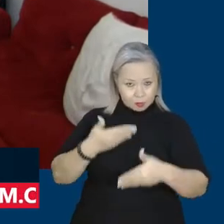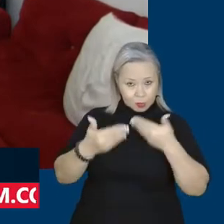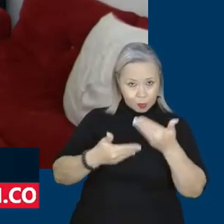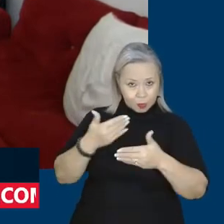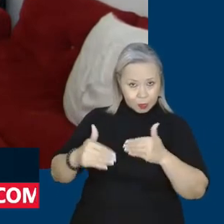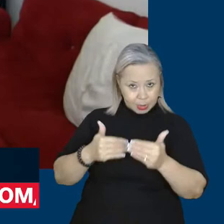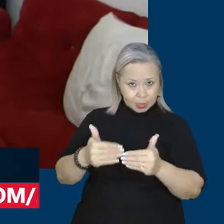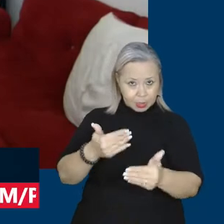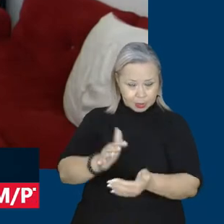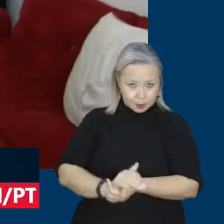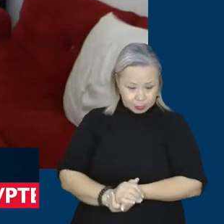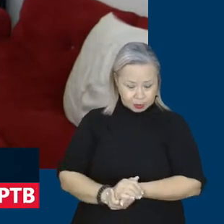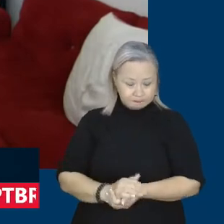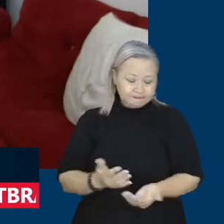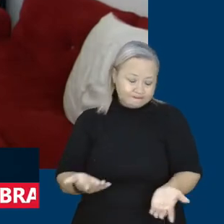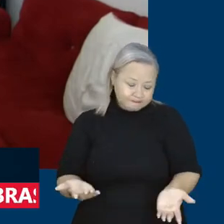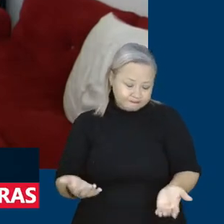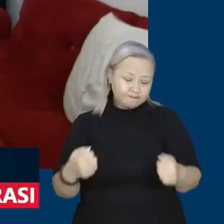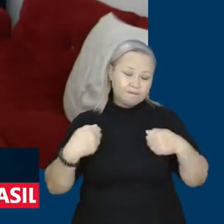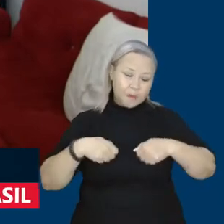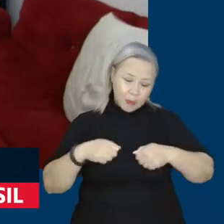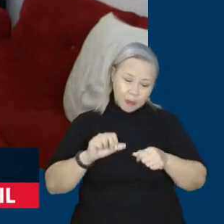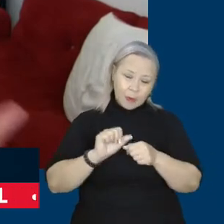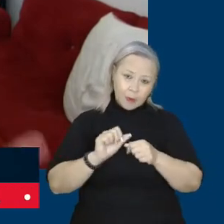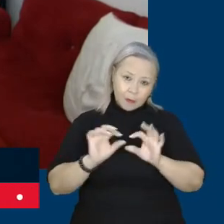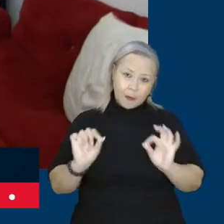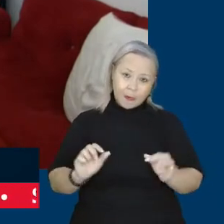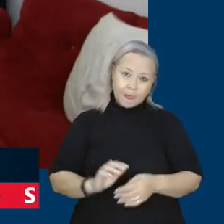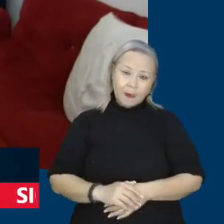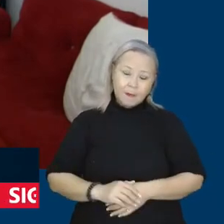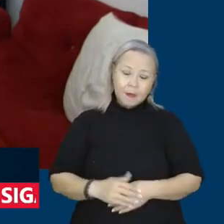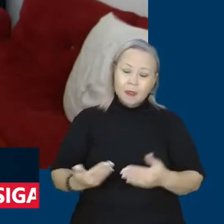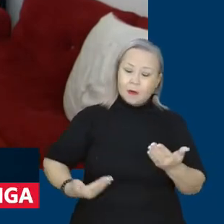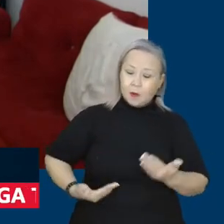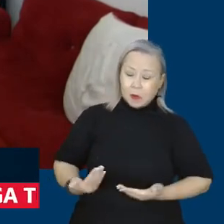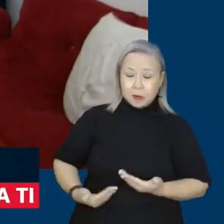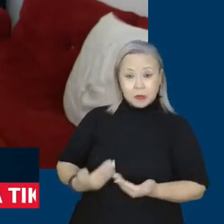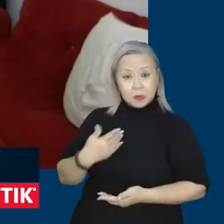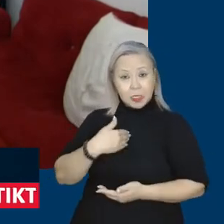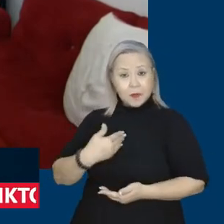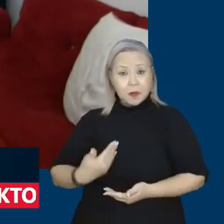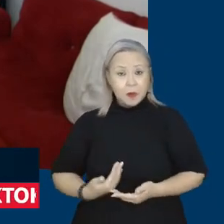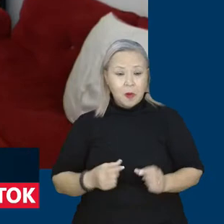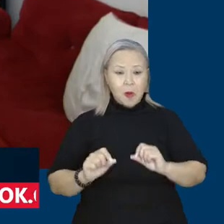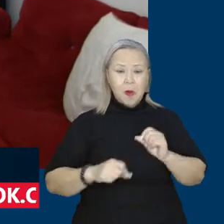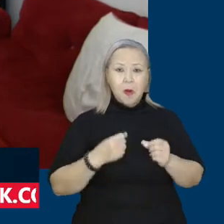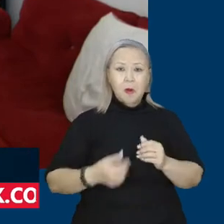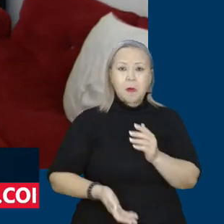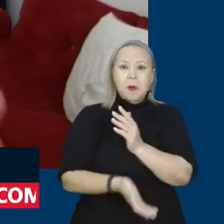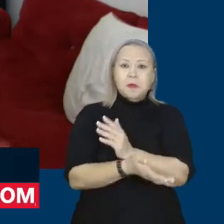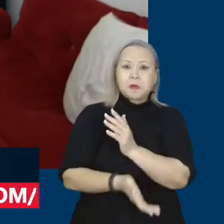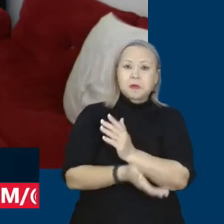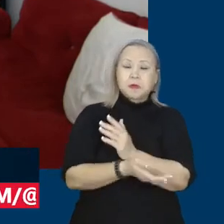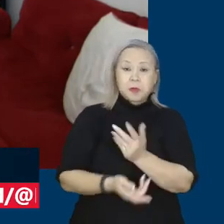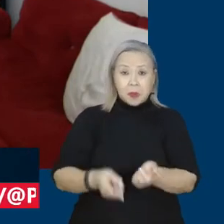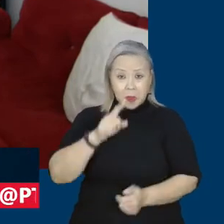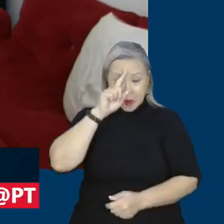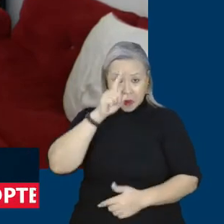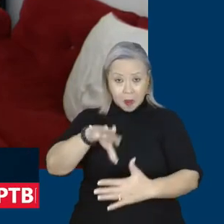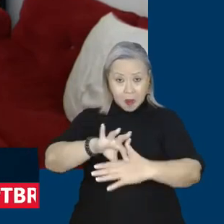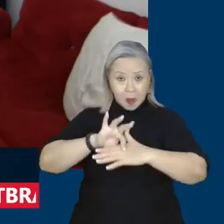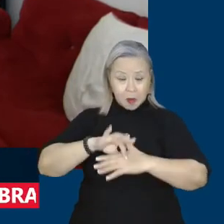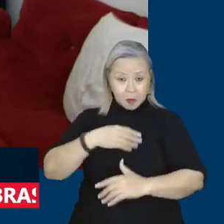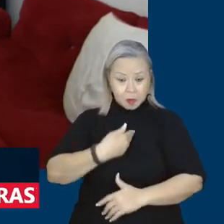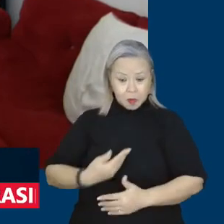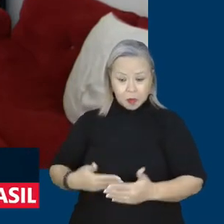processo isso é o mínimo que a gente espera né é servidores públicos ali que prevaricaram autoridades públicas que